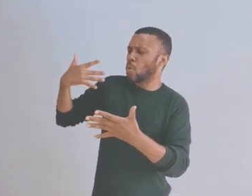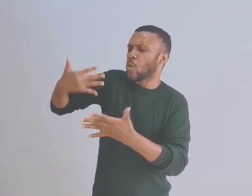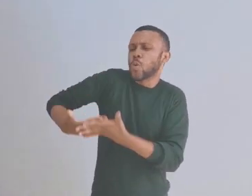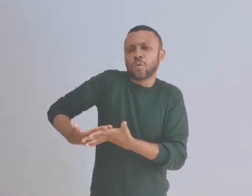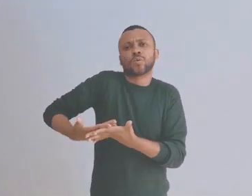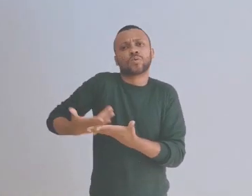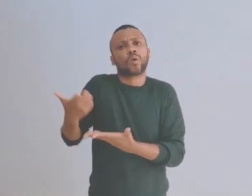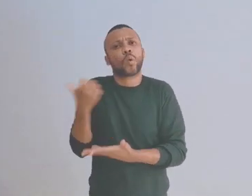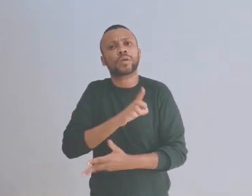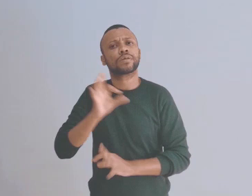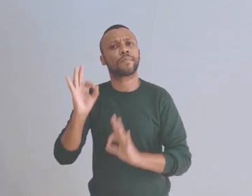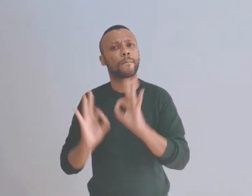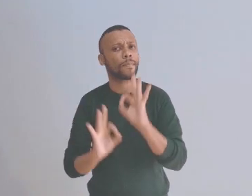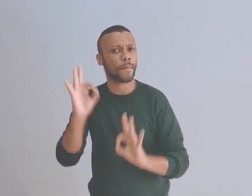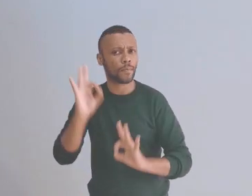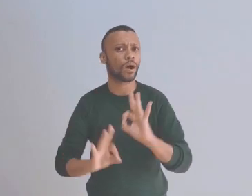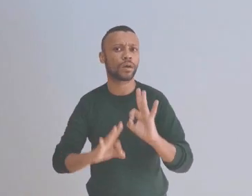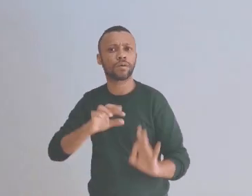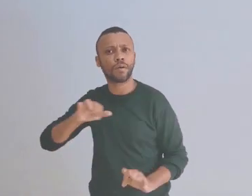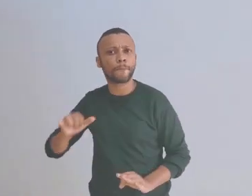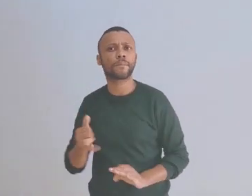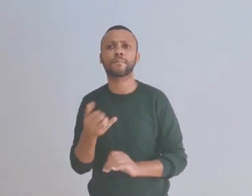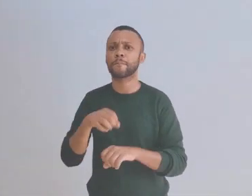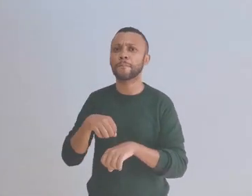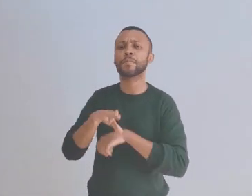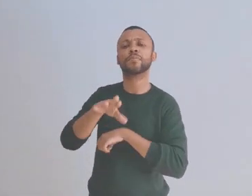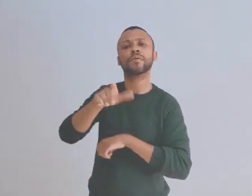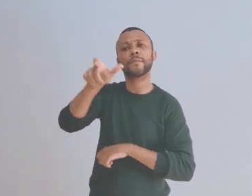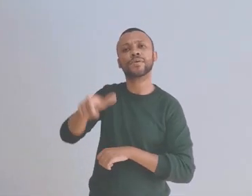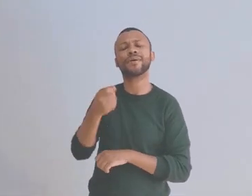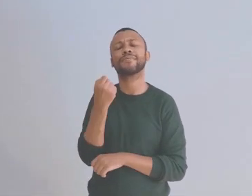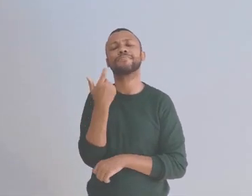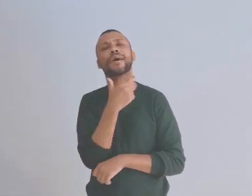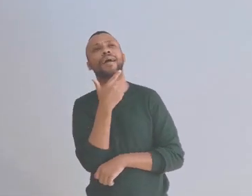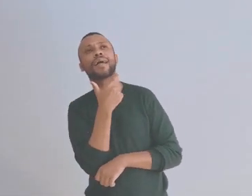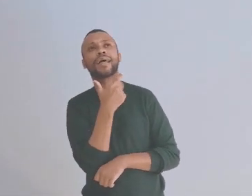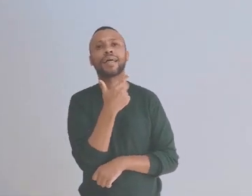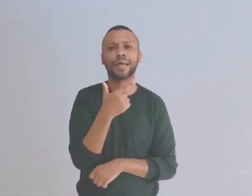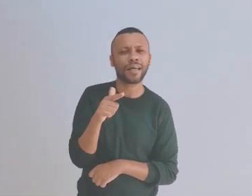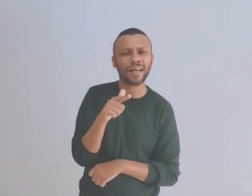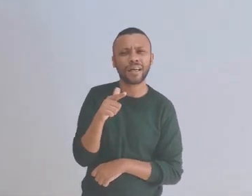levo isso, porque a pessoa vai rir. Aí eu falei, pô, ela tá rindo, eu vou me